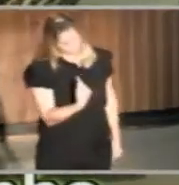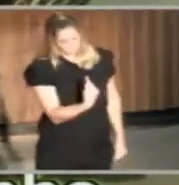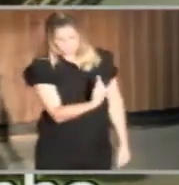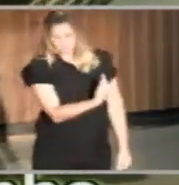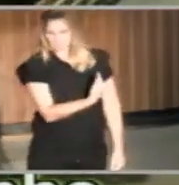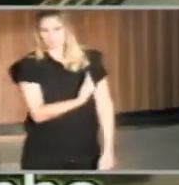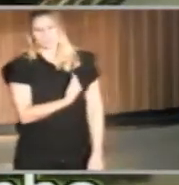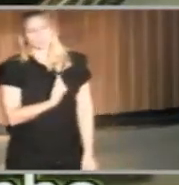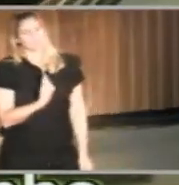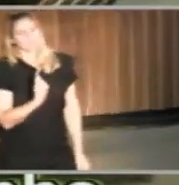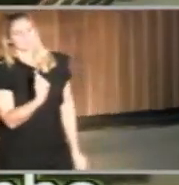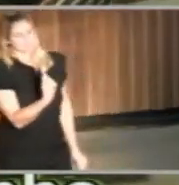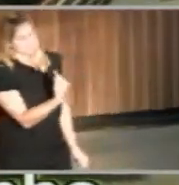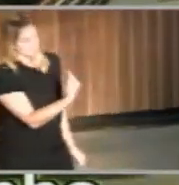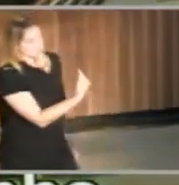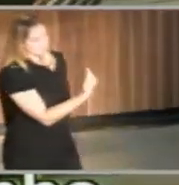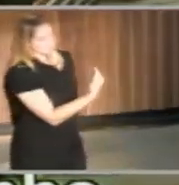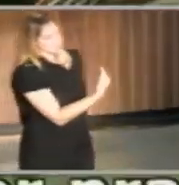sozinho.